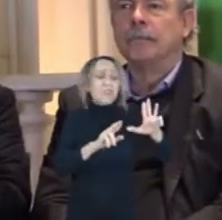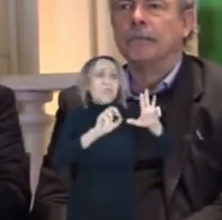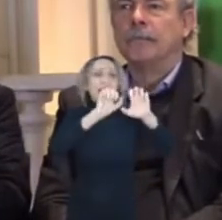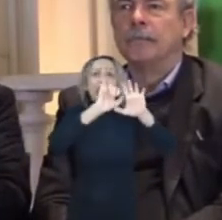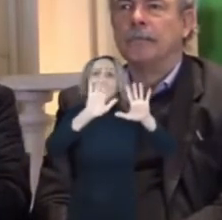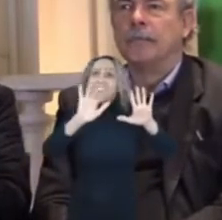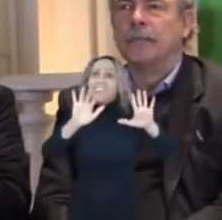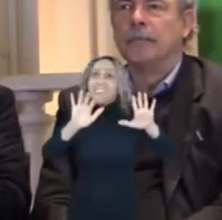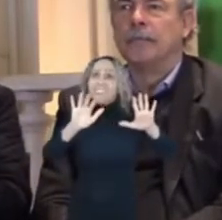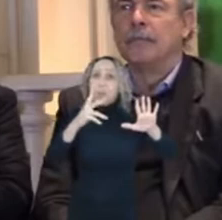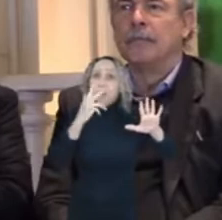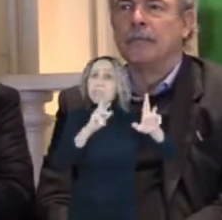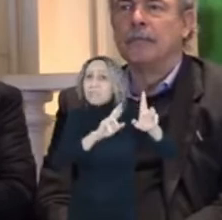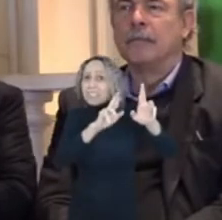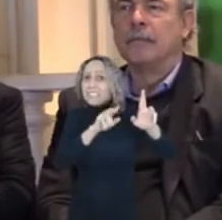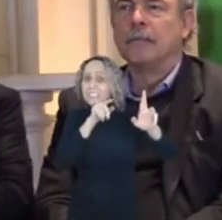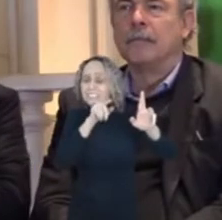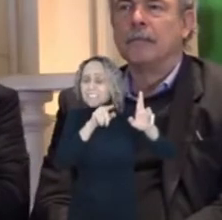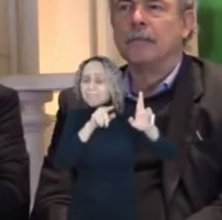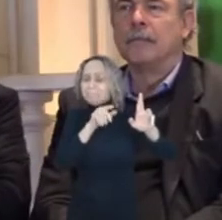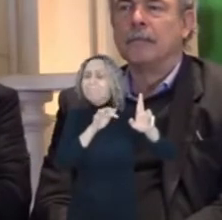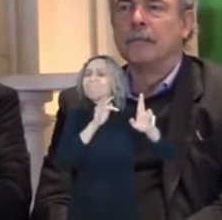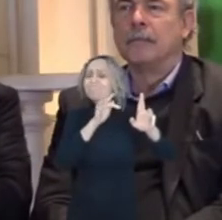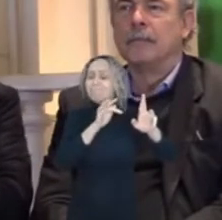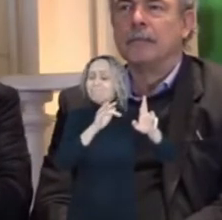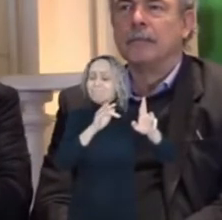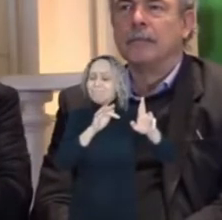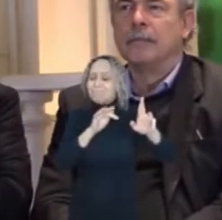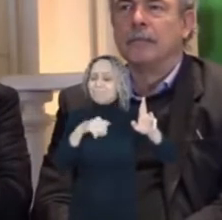digo, o nosso presidente